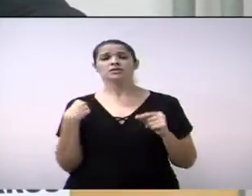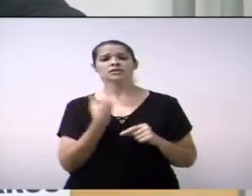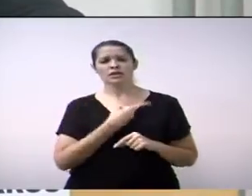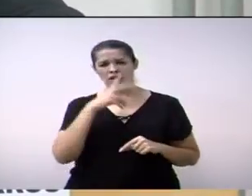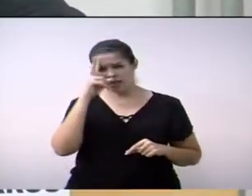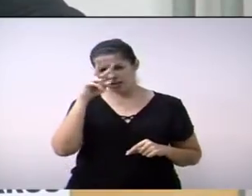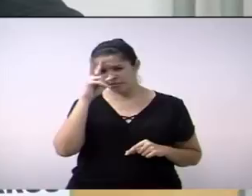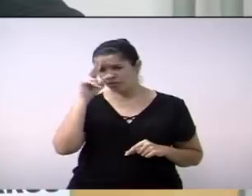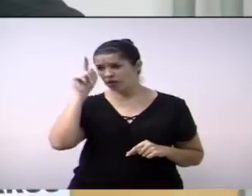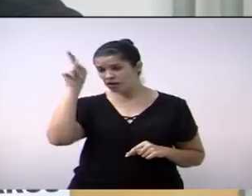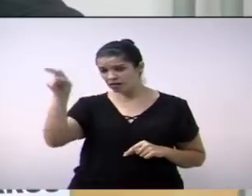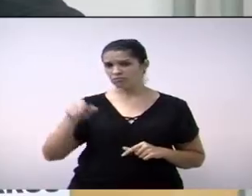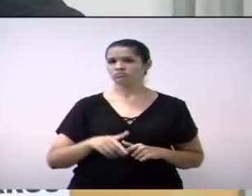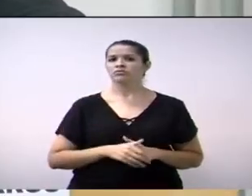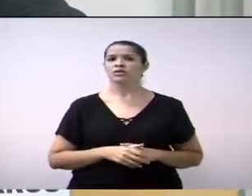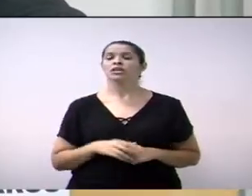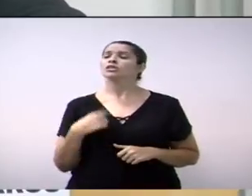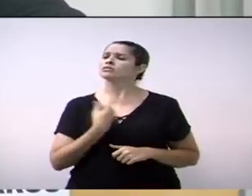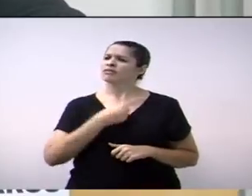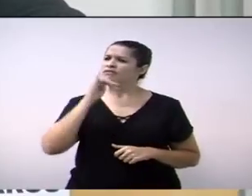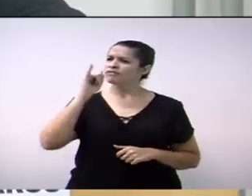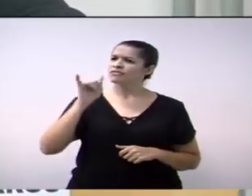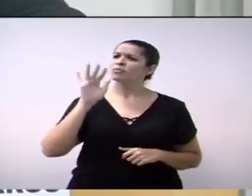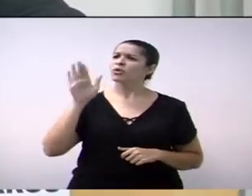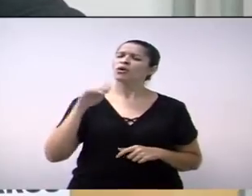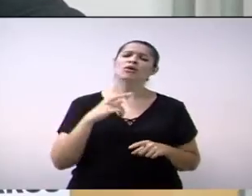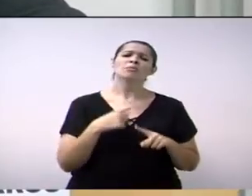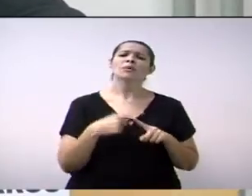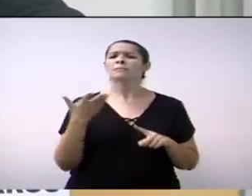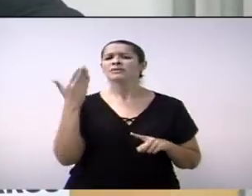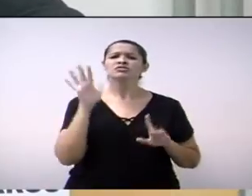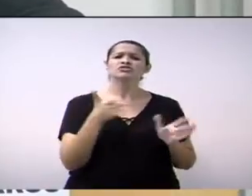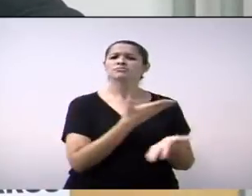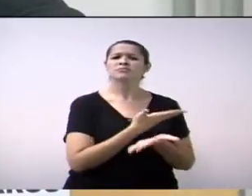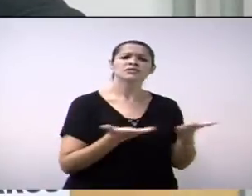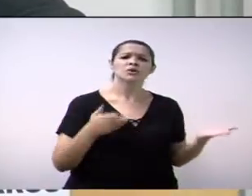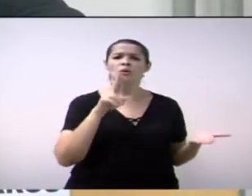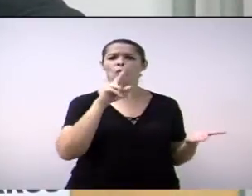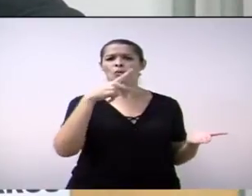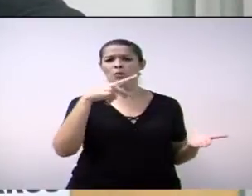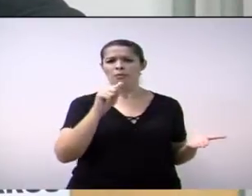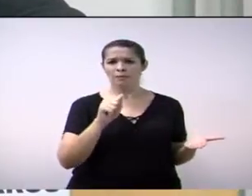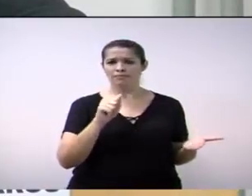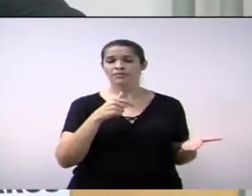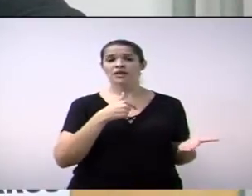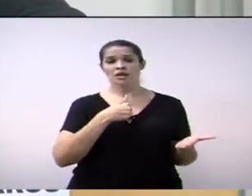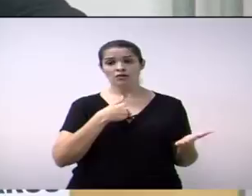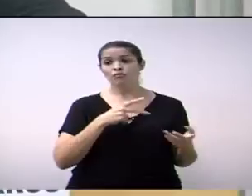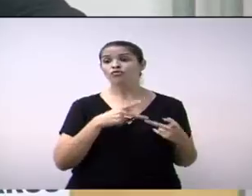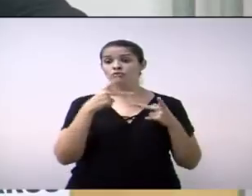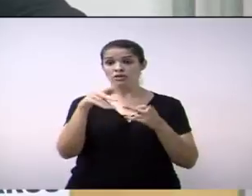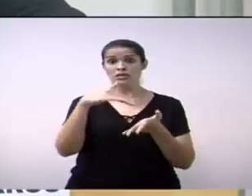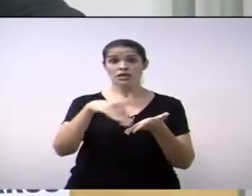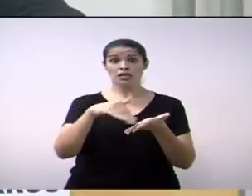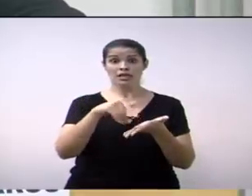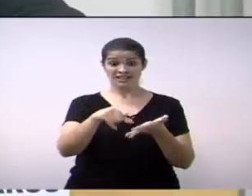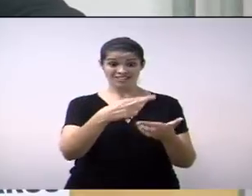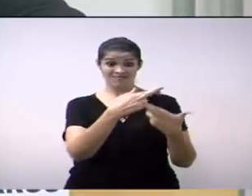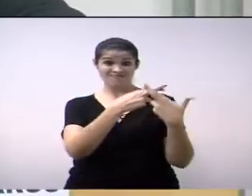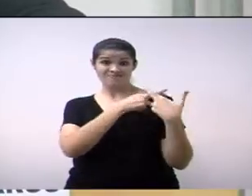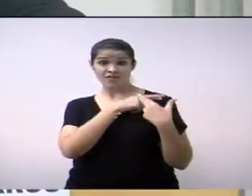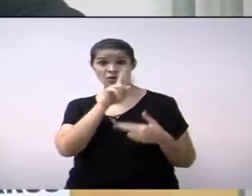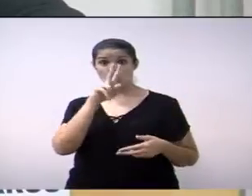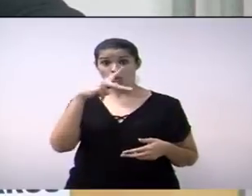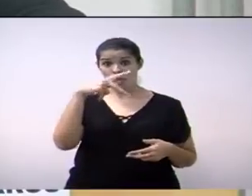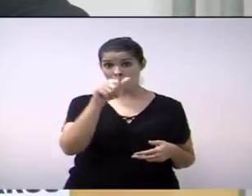que foi a ter perdido a UPA, enfim, e nós fomos num setor lá de UPAs e SAMU, conversamos com o técnico